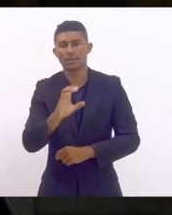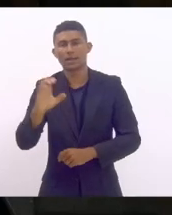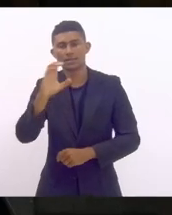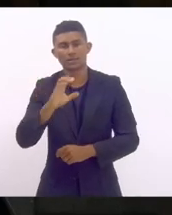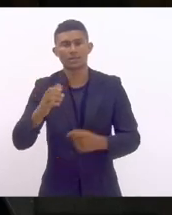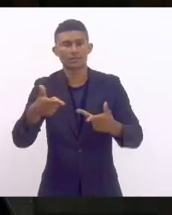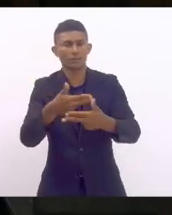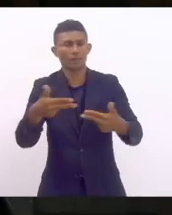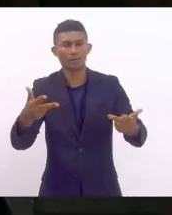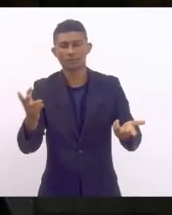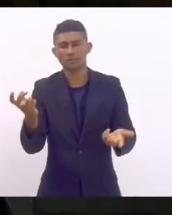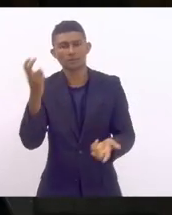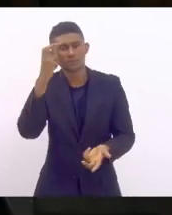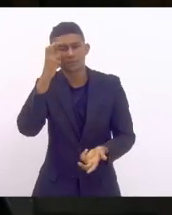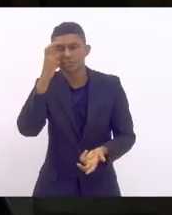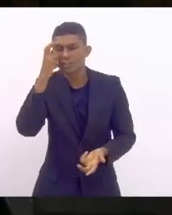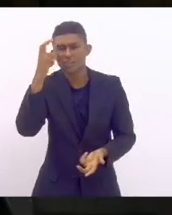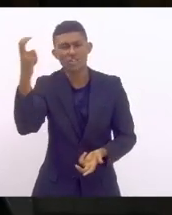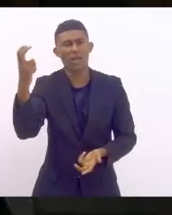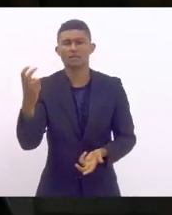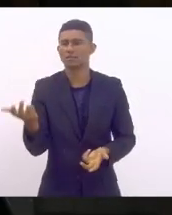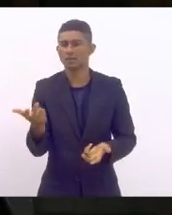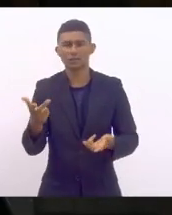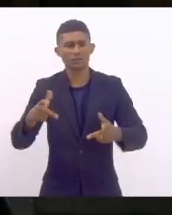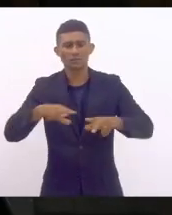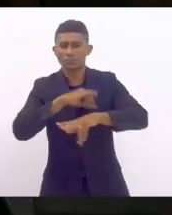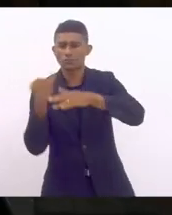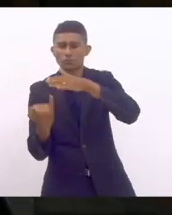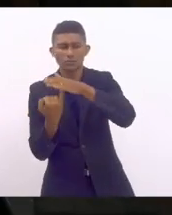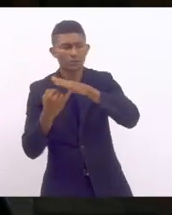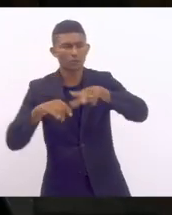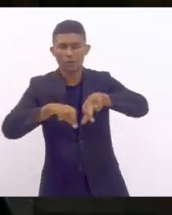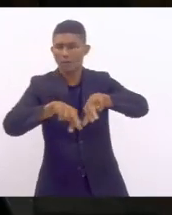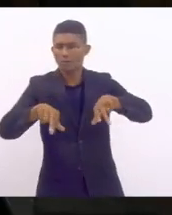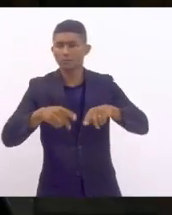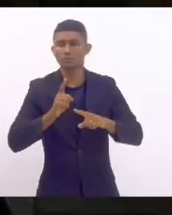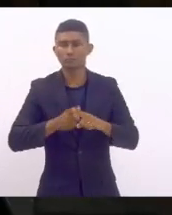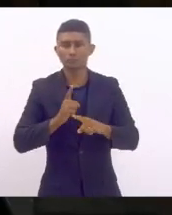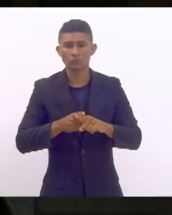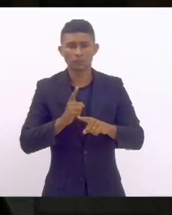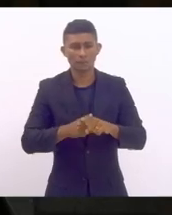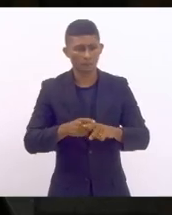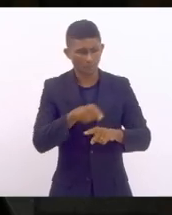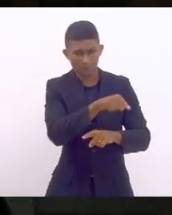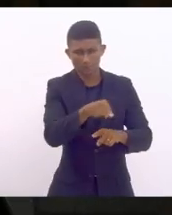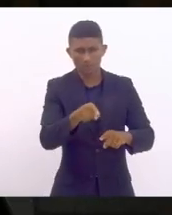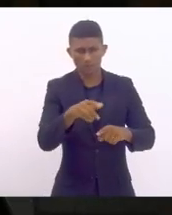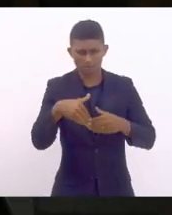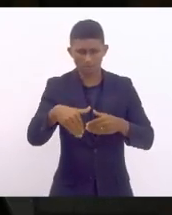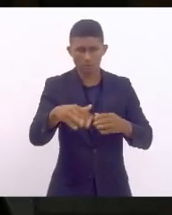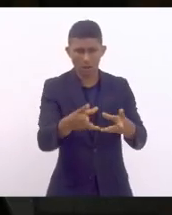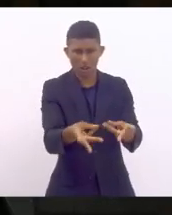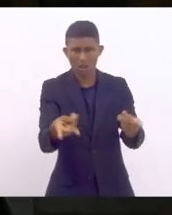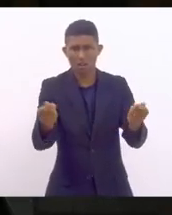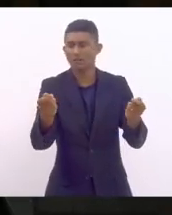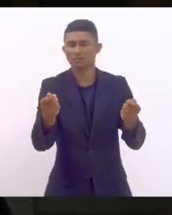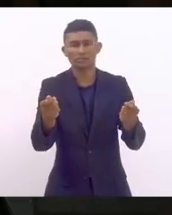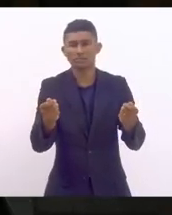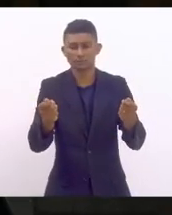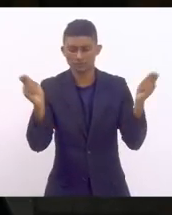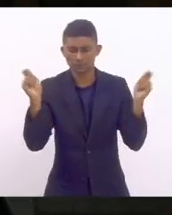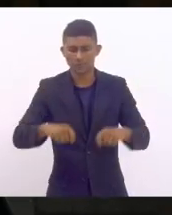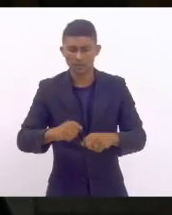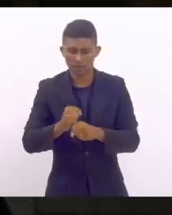é inteligente estará daqui nas suas diferentes instituições isso é perene isso não é fóssil isso é duradouro não é